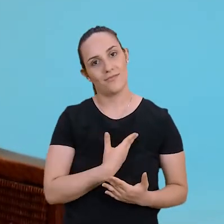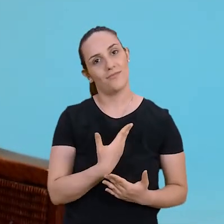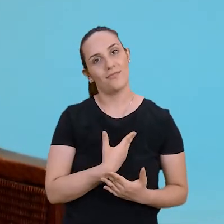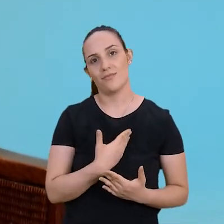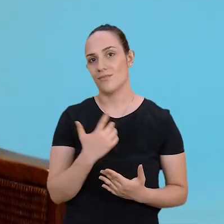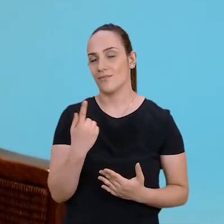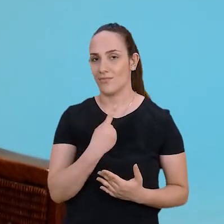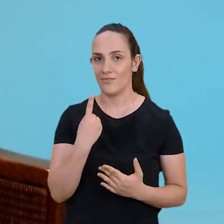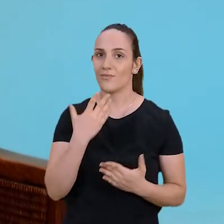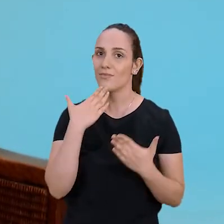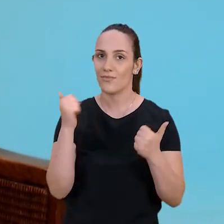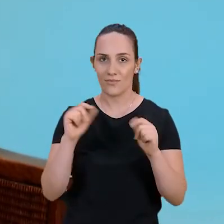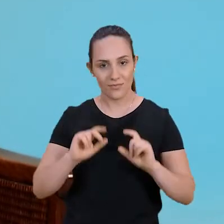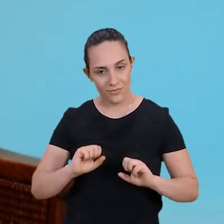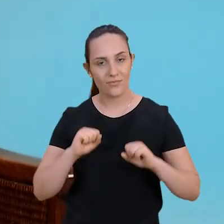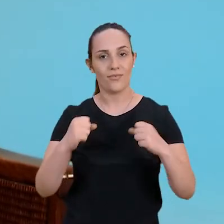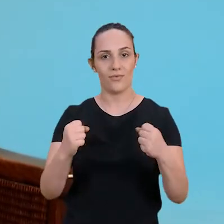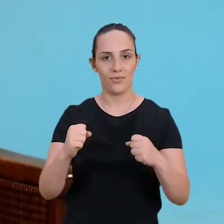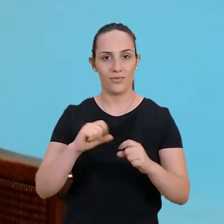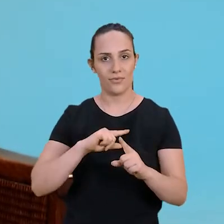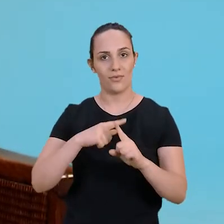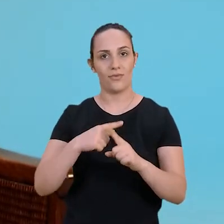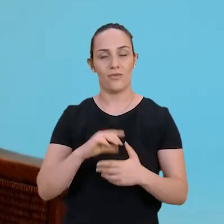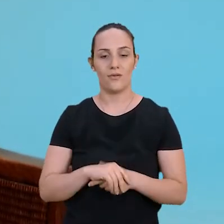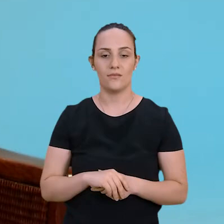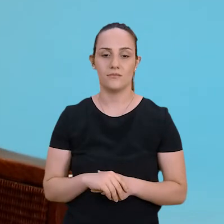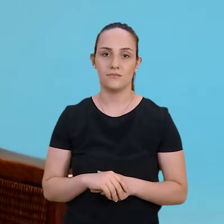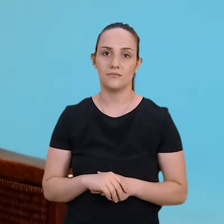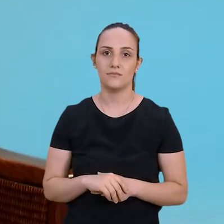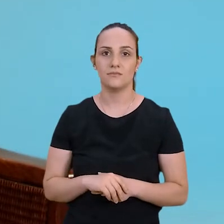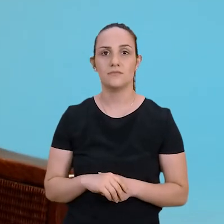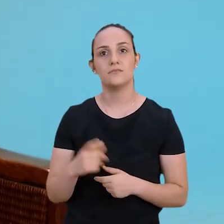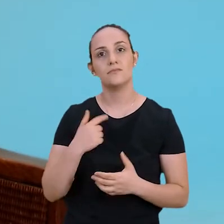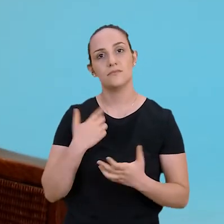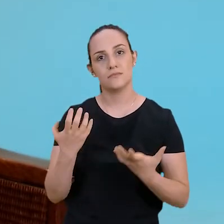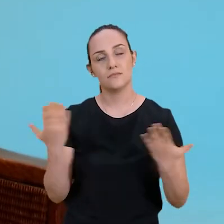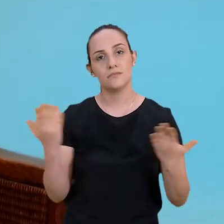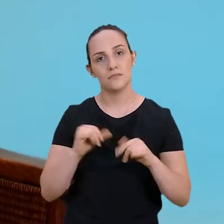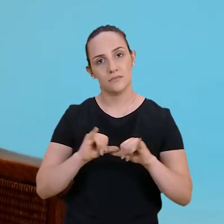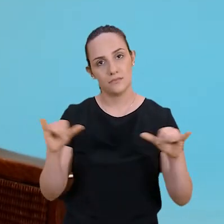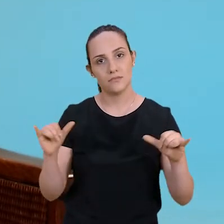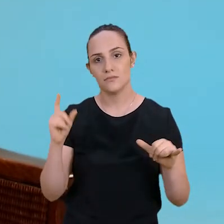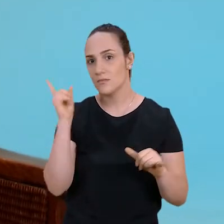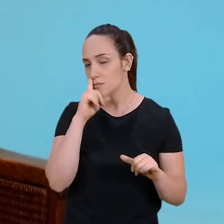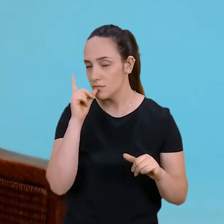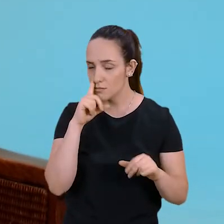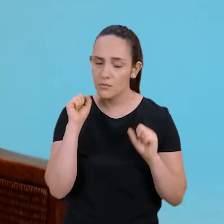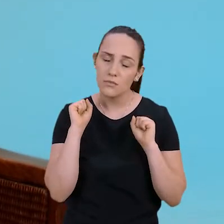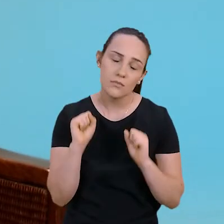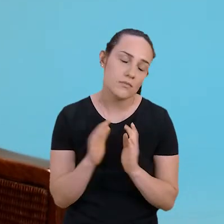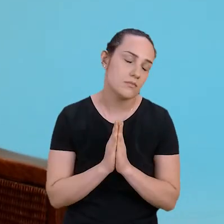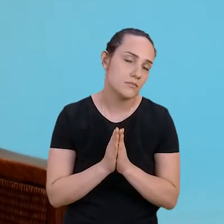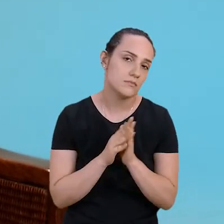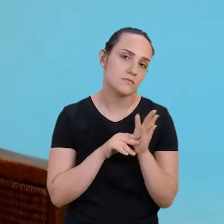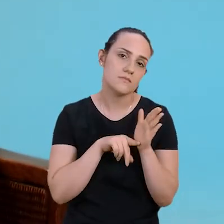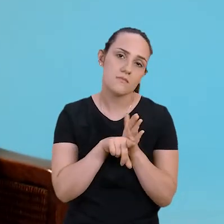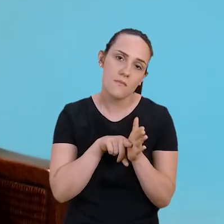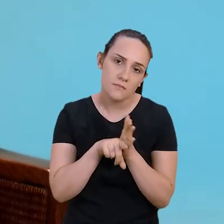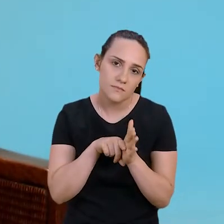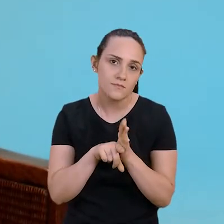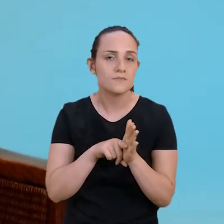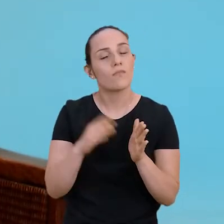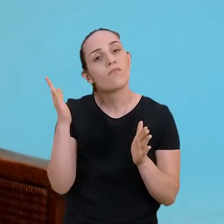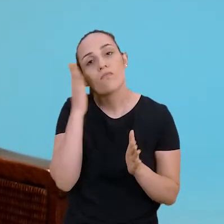juntamos mais ainda, né? As forças. E assim, eu quero deixar um recadinho, que as mães busquem informação,